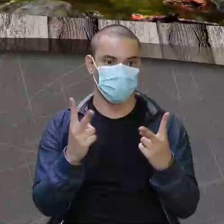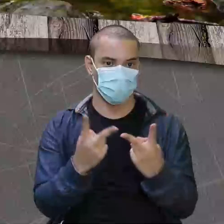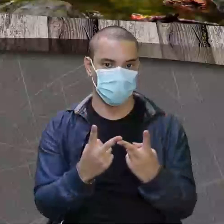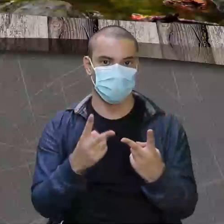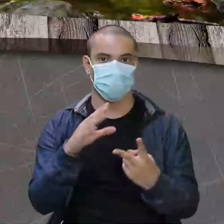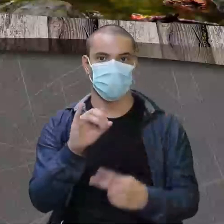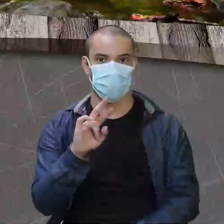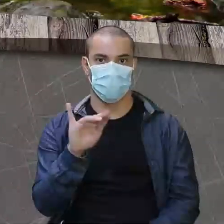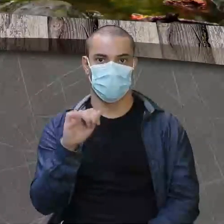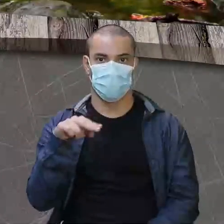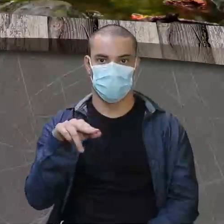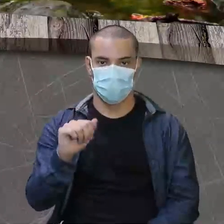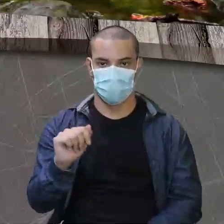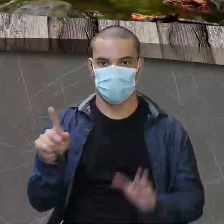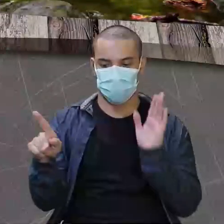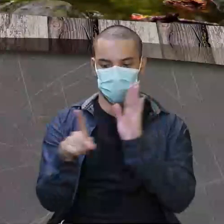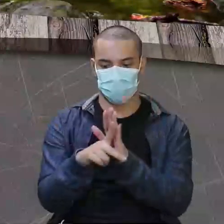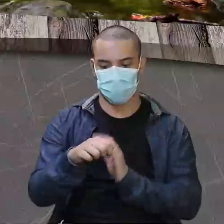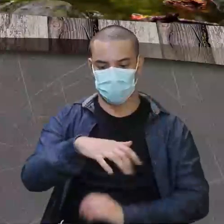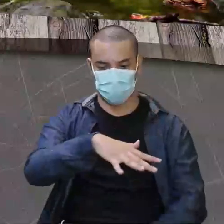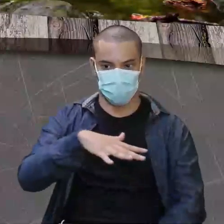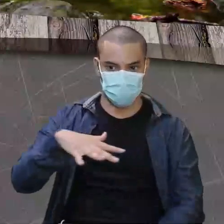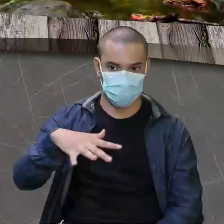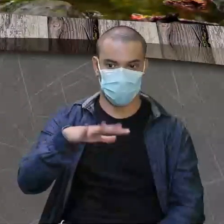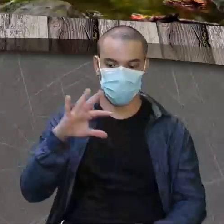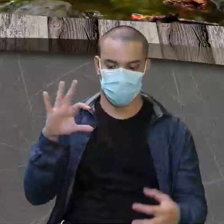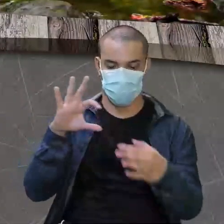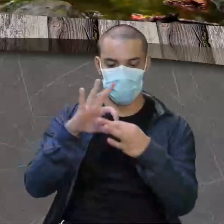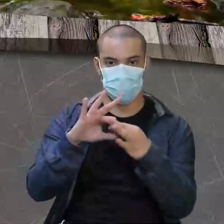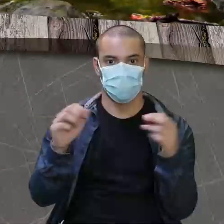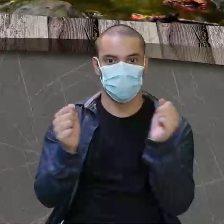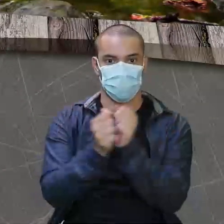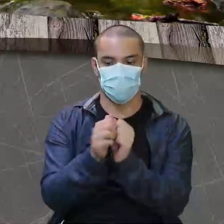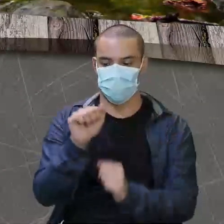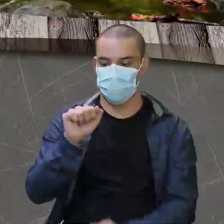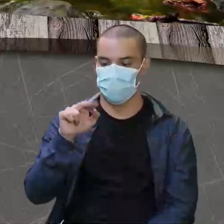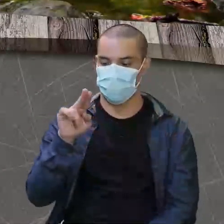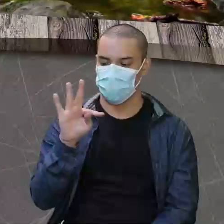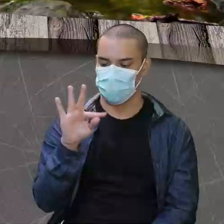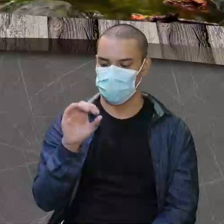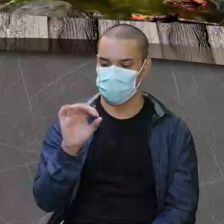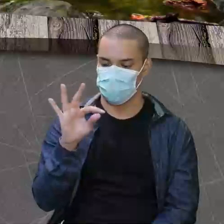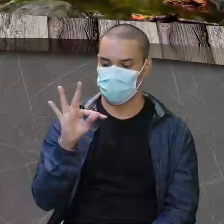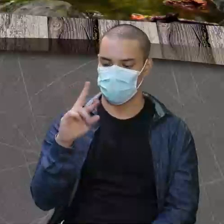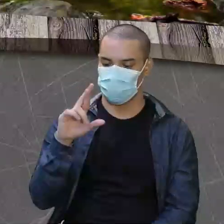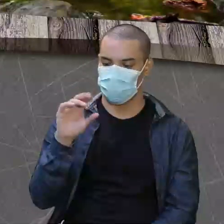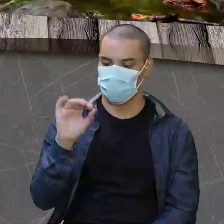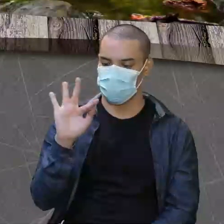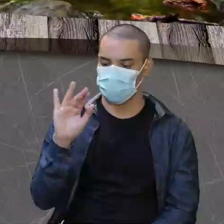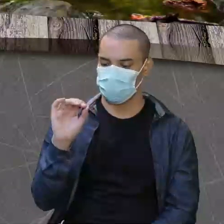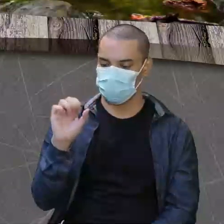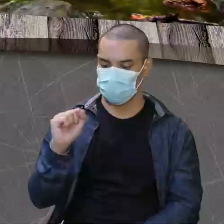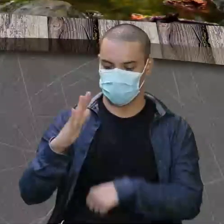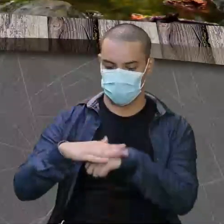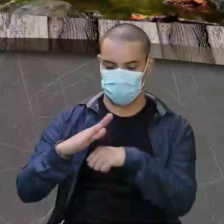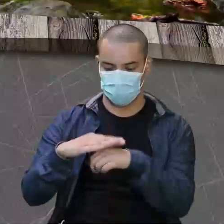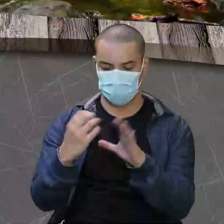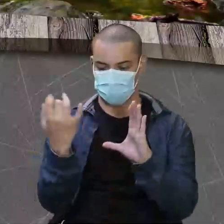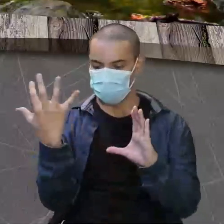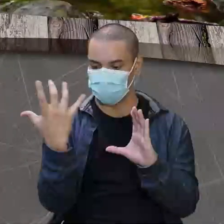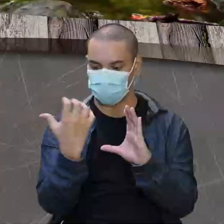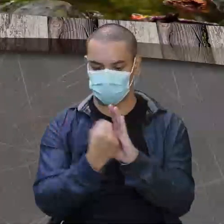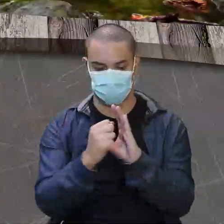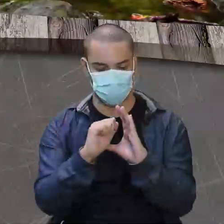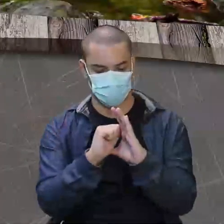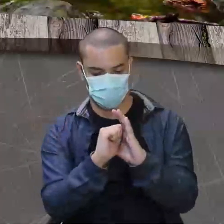no ambiente sendo assimilada pelos organismos autotróficos. Esses organismos autotróficos, por realizar